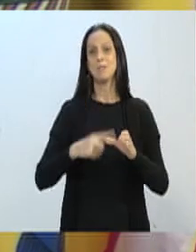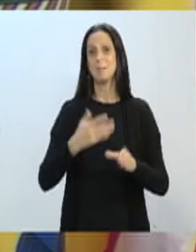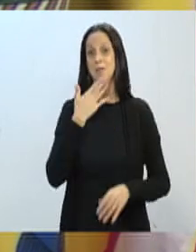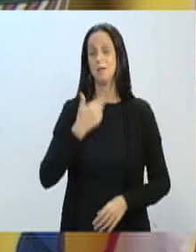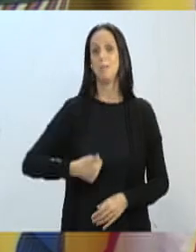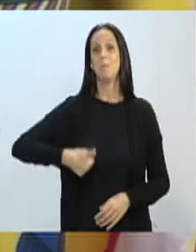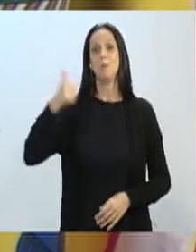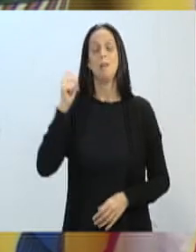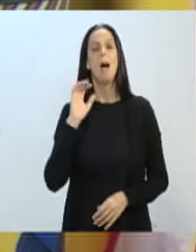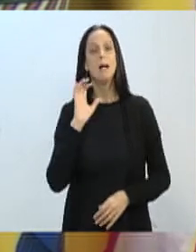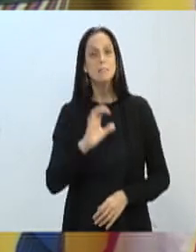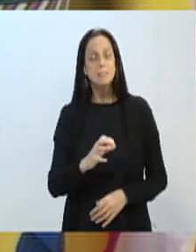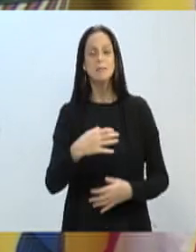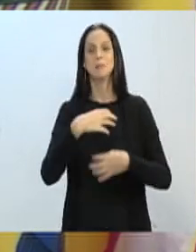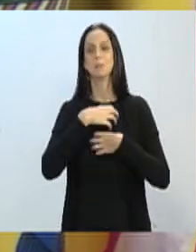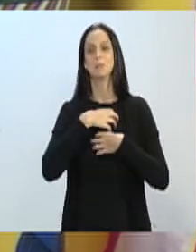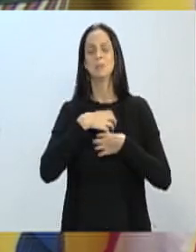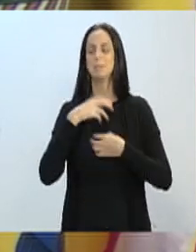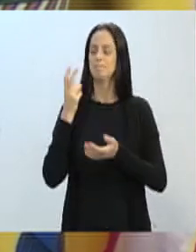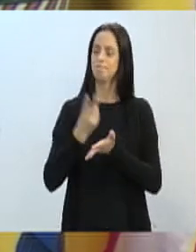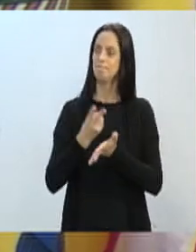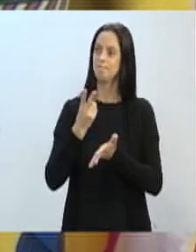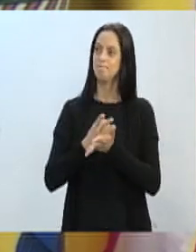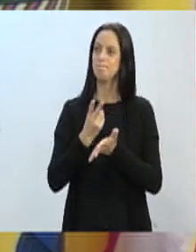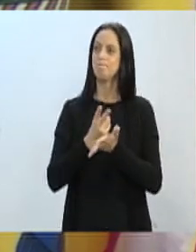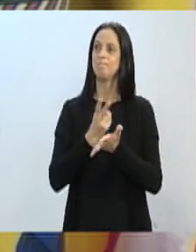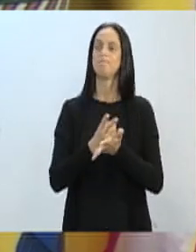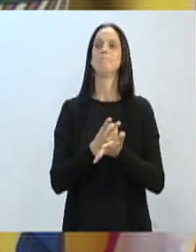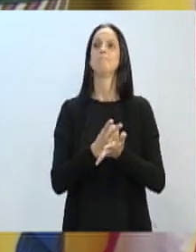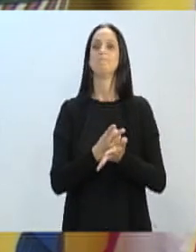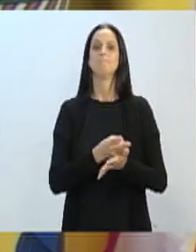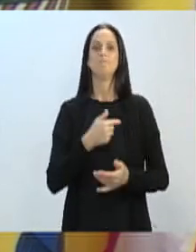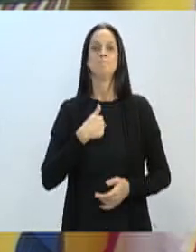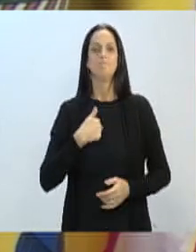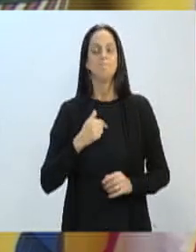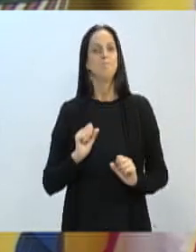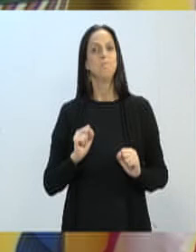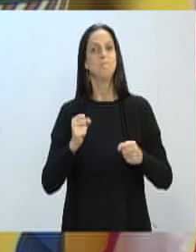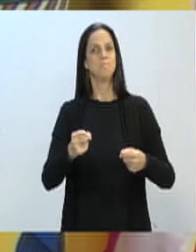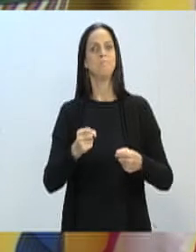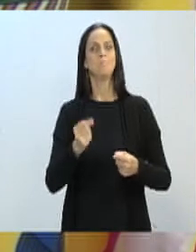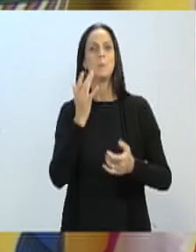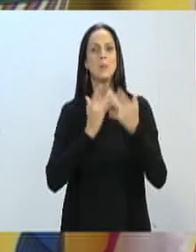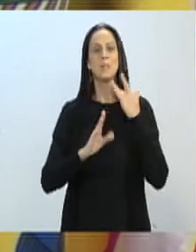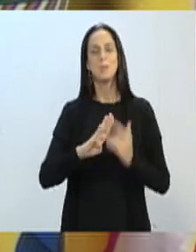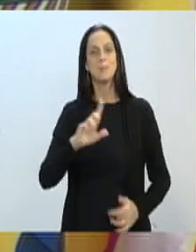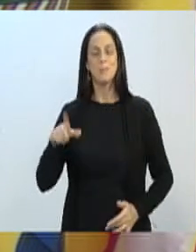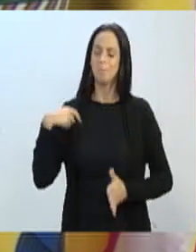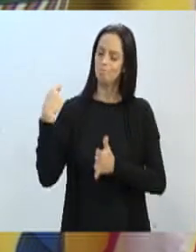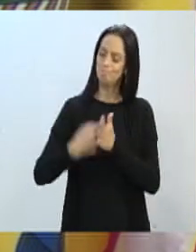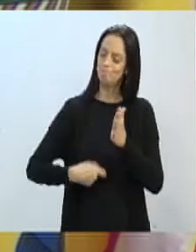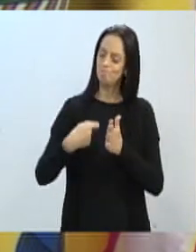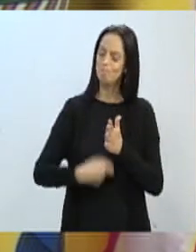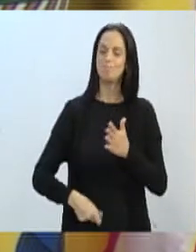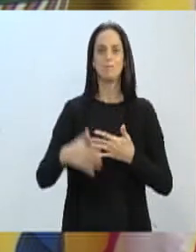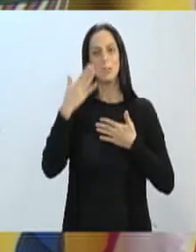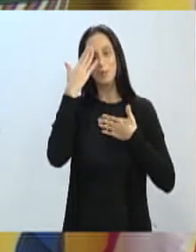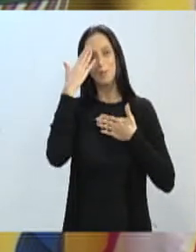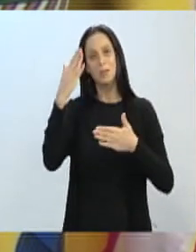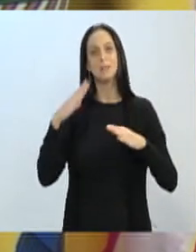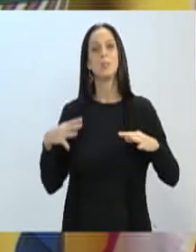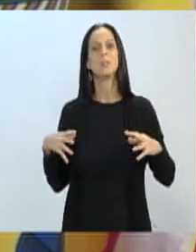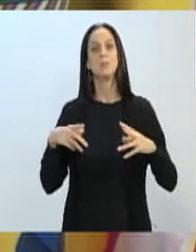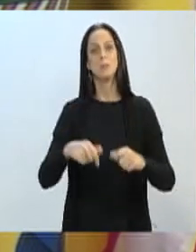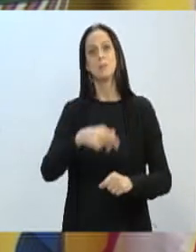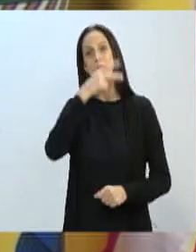melhor e a dessa forma sempre sempre sempre sempre com Blumenau do coração que a gente vai seguir lutando aqui e sou muito grato a